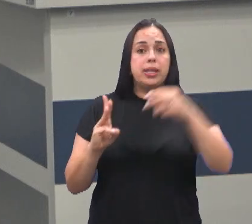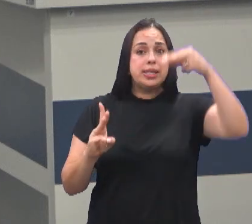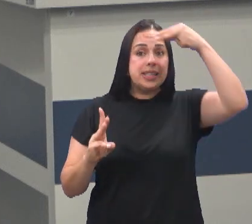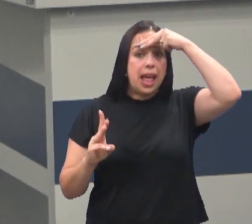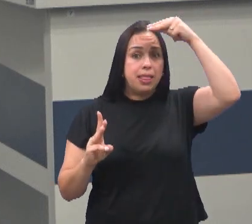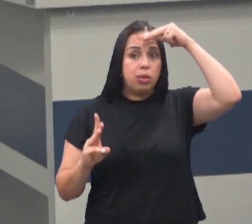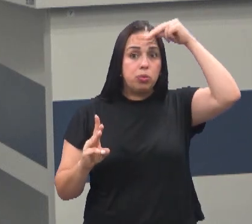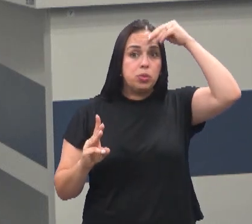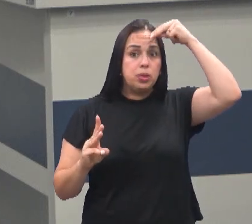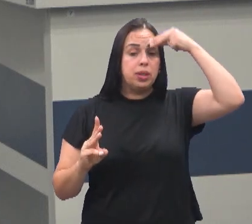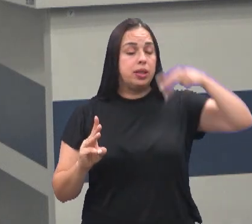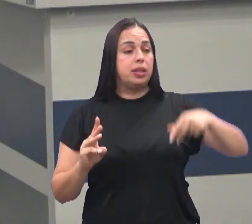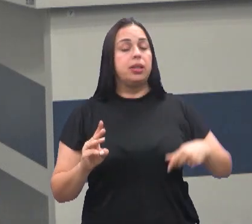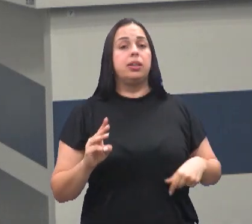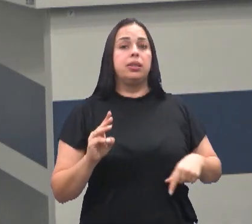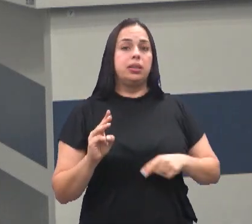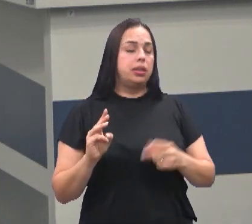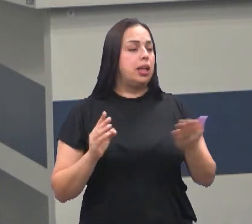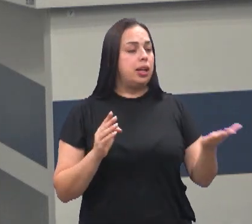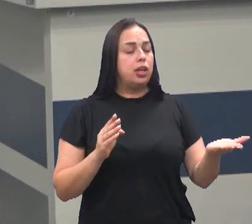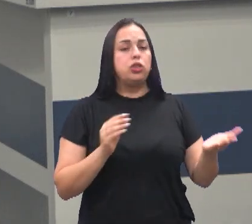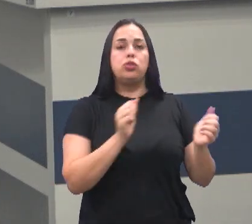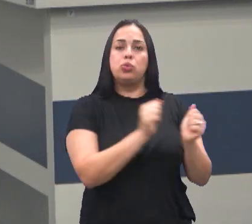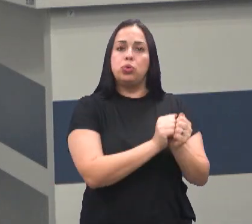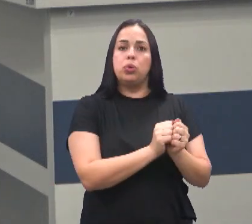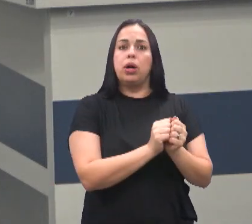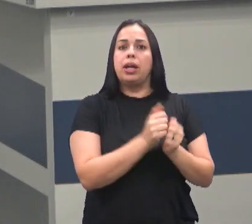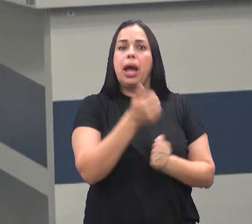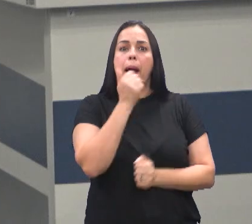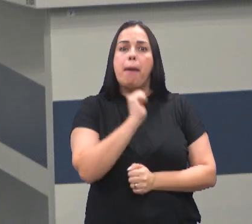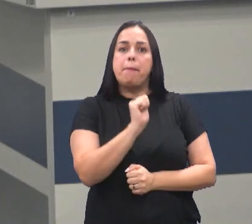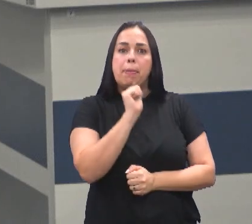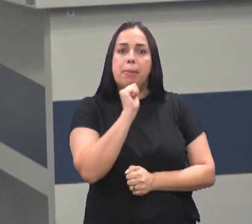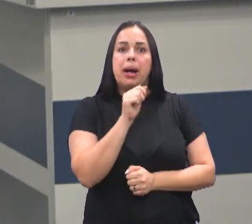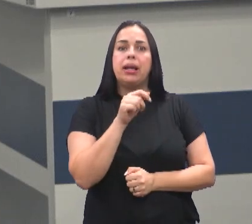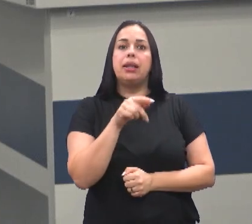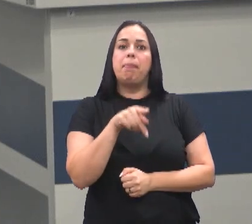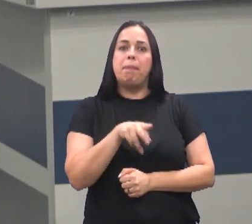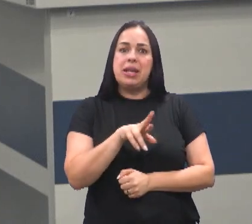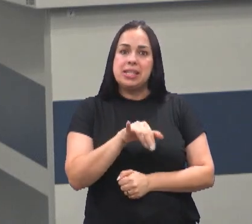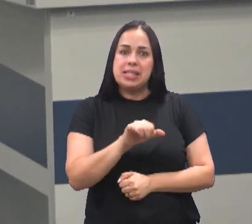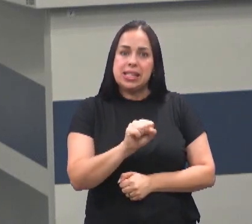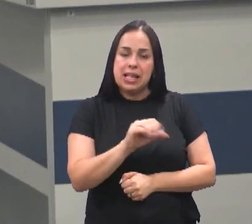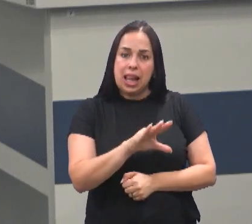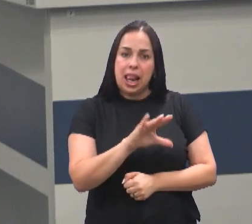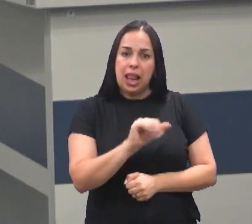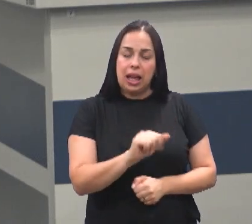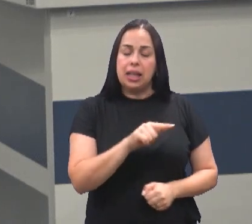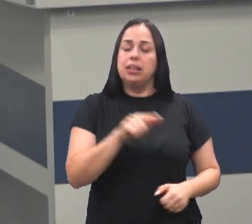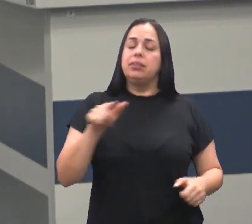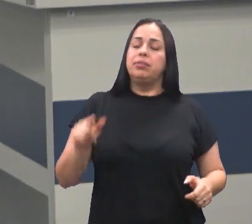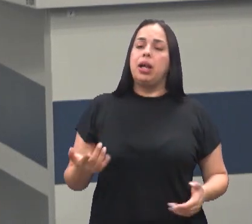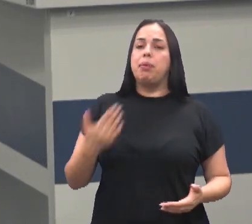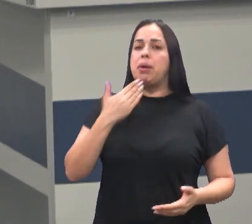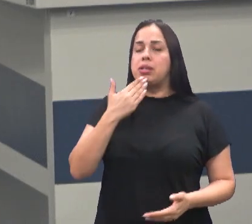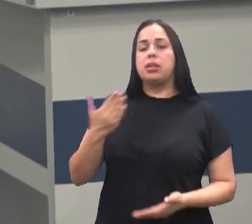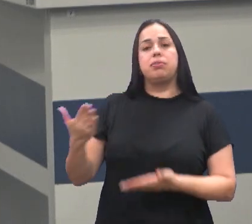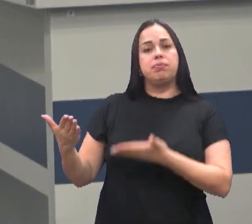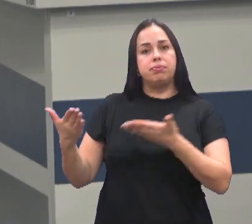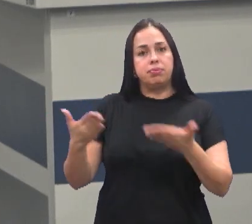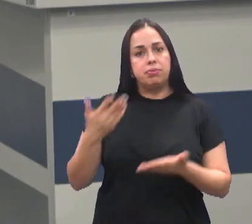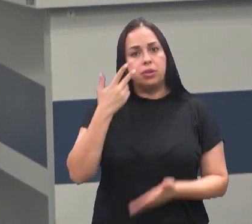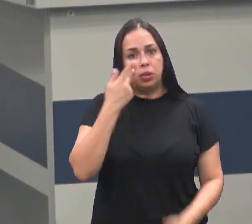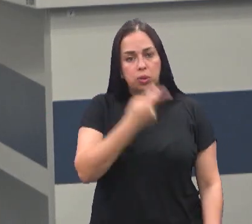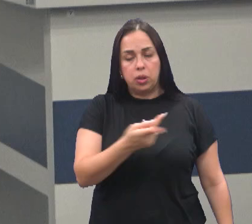Priscila, que vão só entrar para conhecer a casa, mas eu peço que o seu